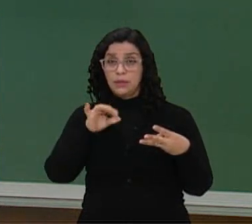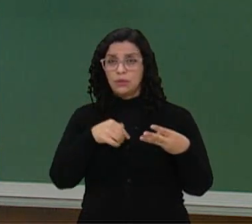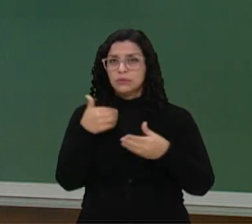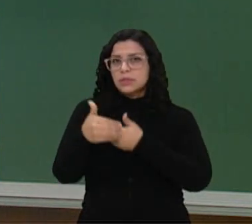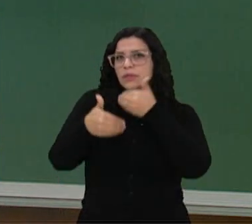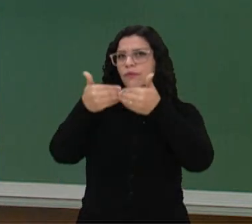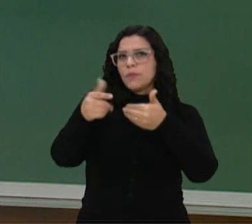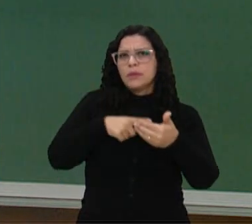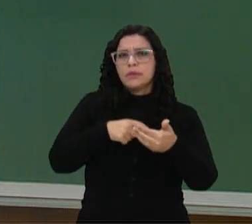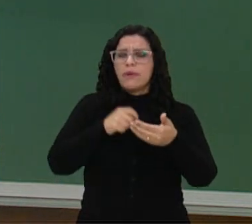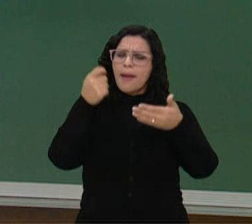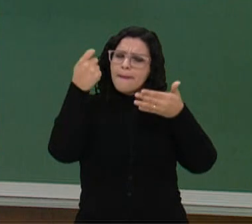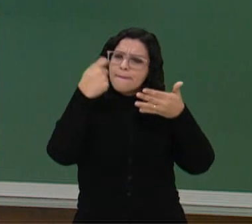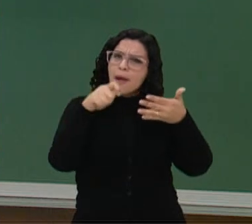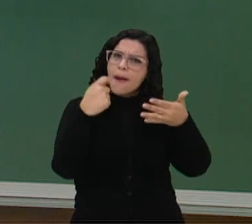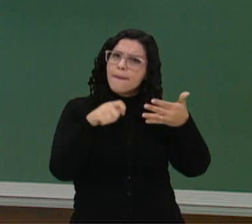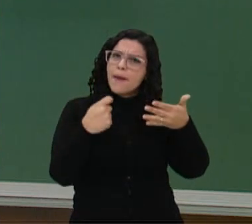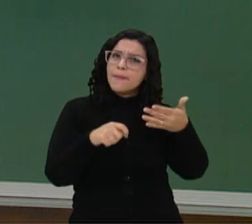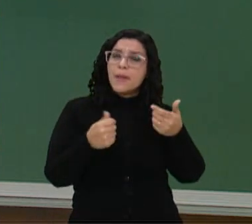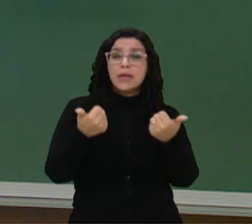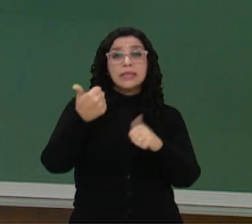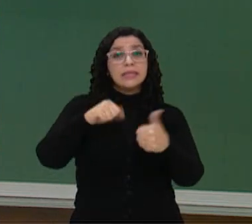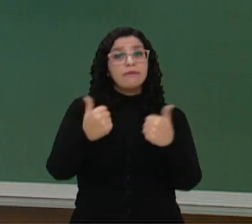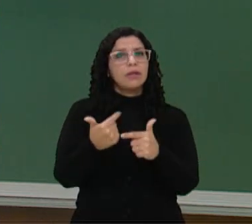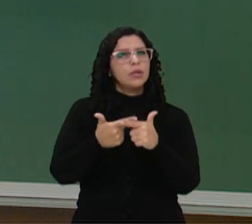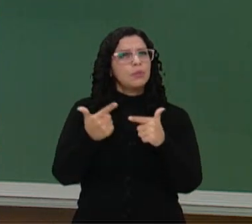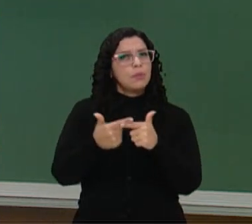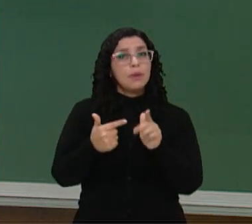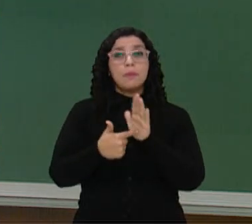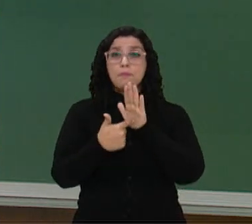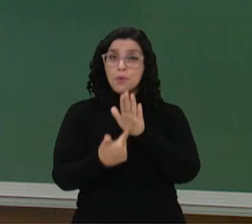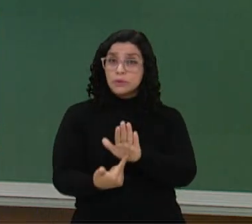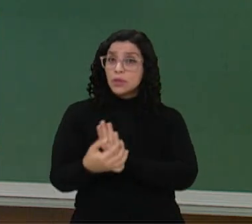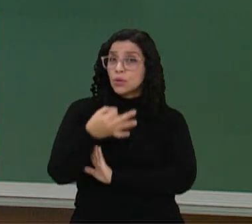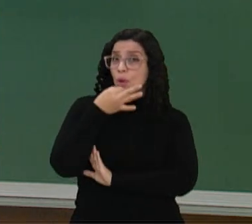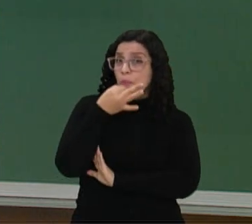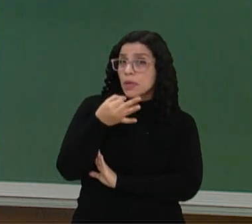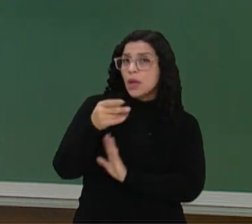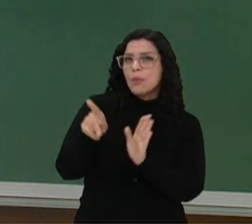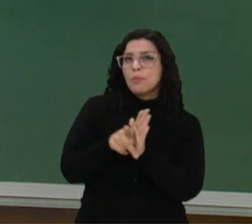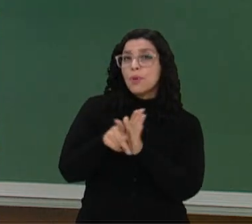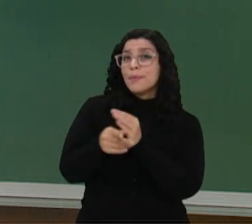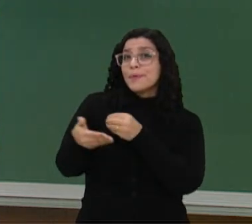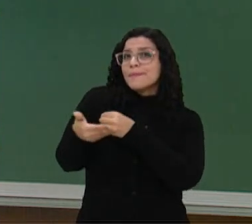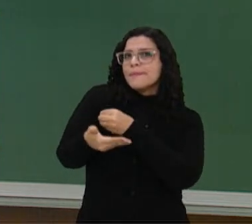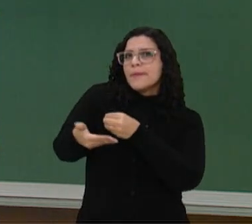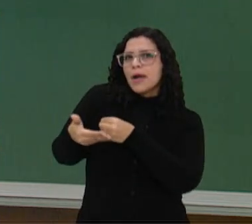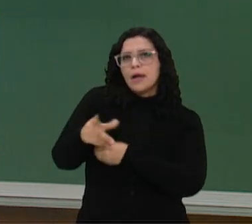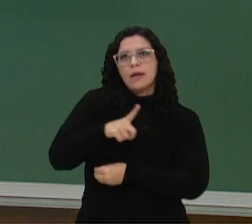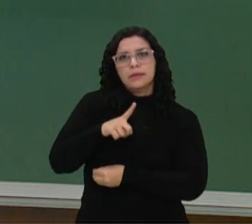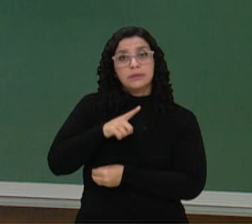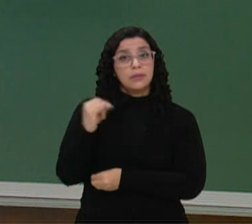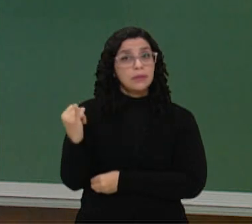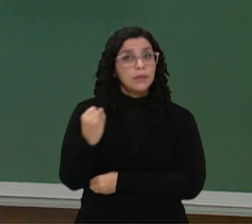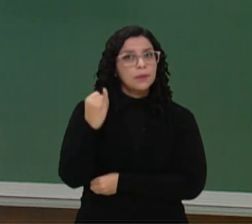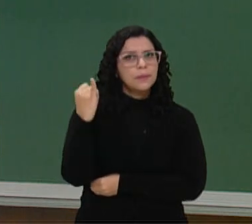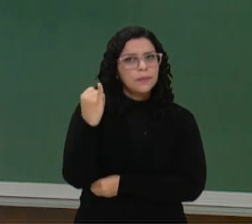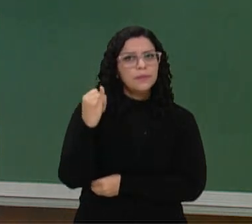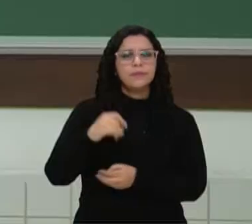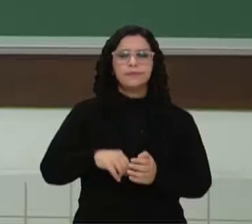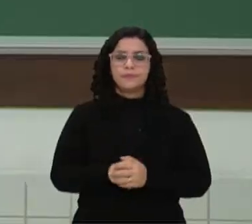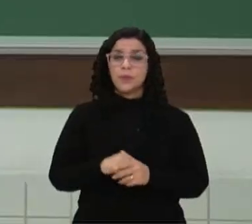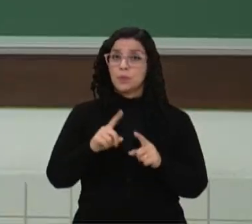desenvolvimento, o locutor relata e analisa o problema, apresentando argumentos fundamentados. Isso é bastante